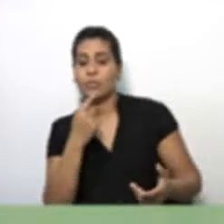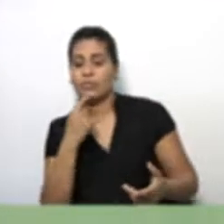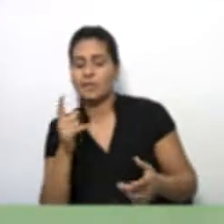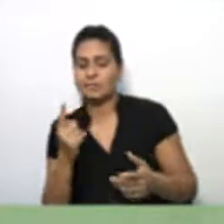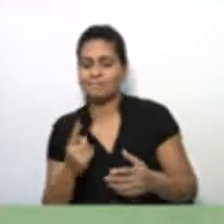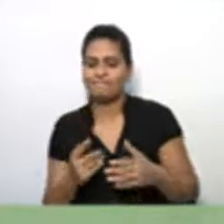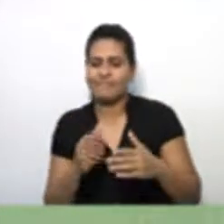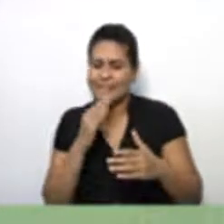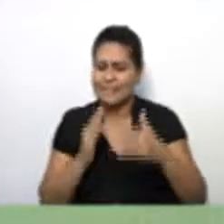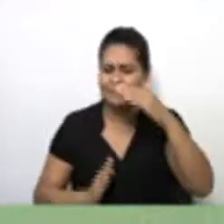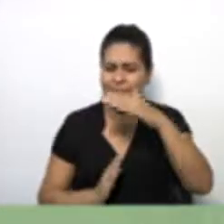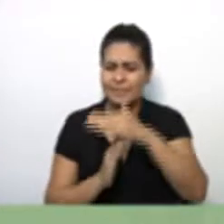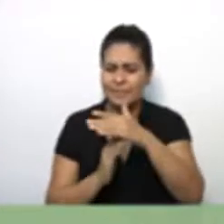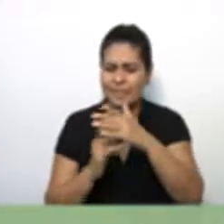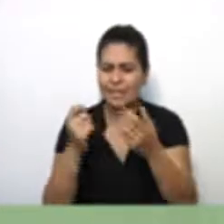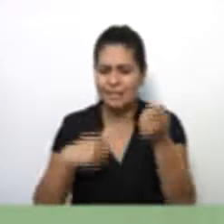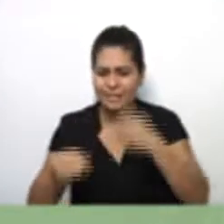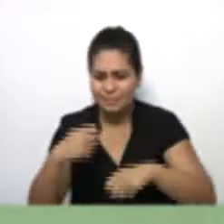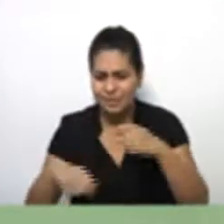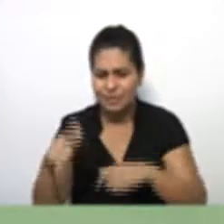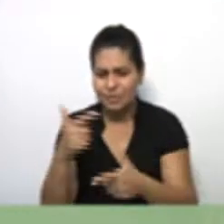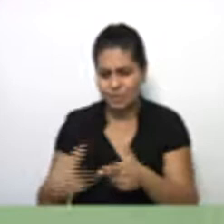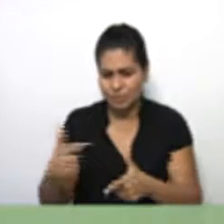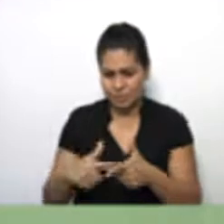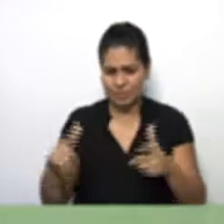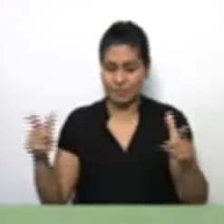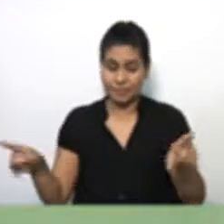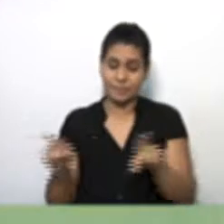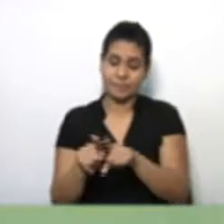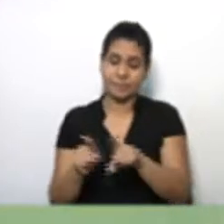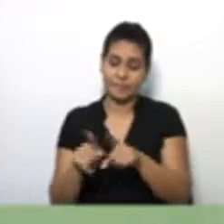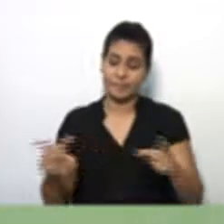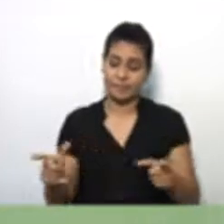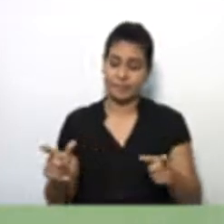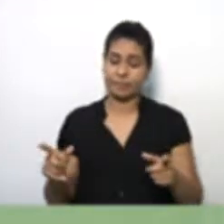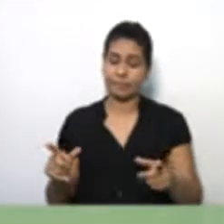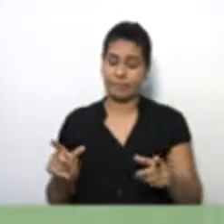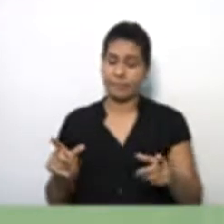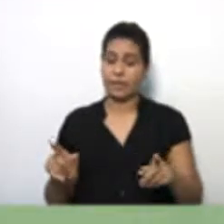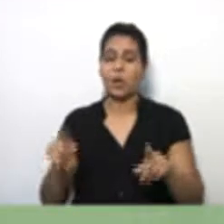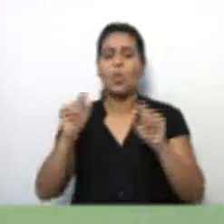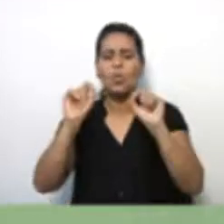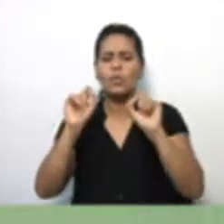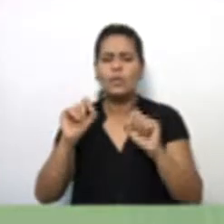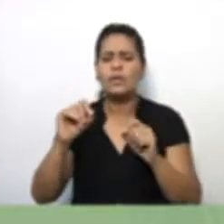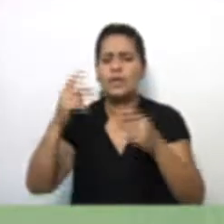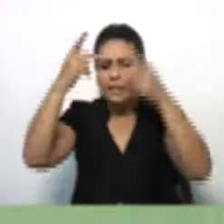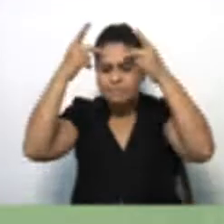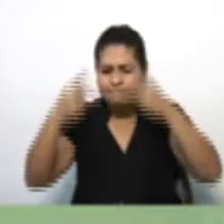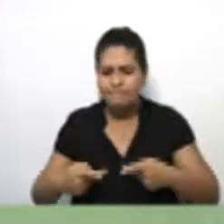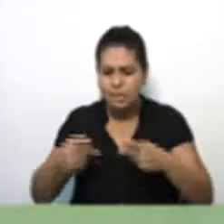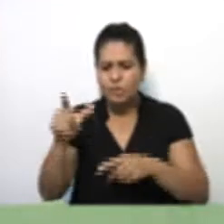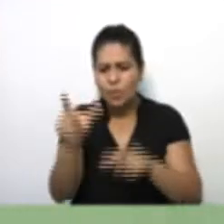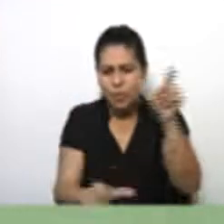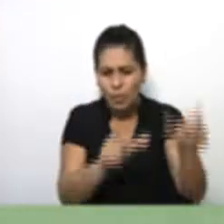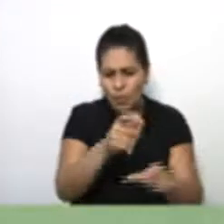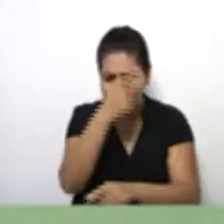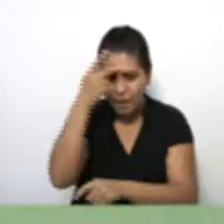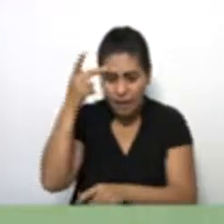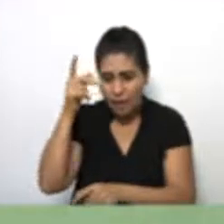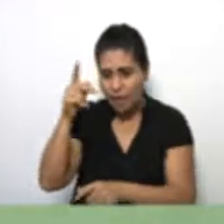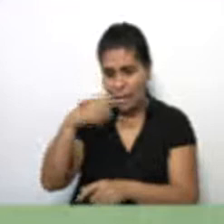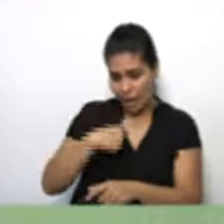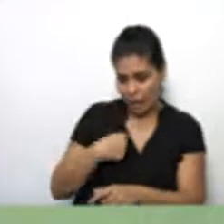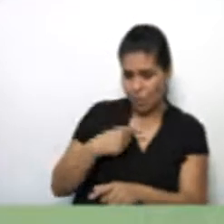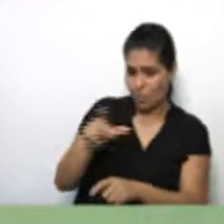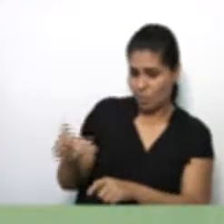limitada eficácia administrativa e de controles. E que o componente, ó, humano, você, eu, professor